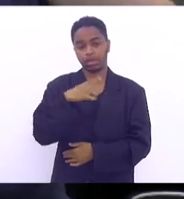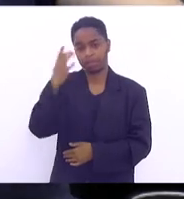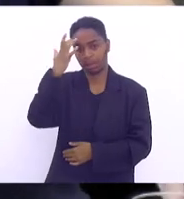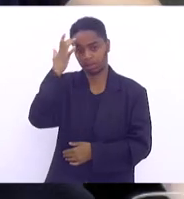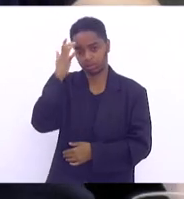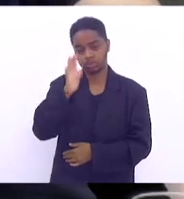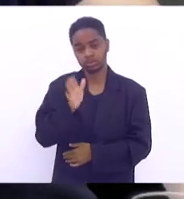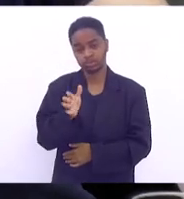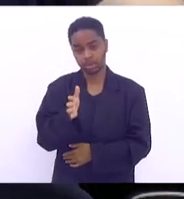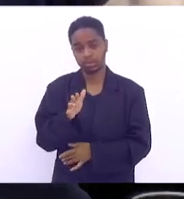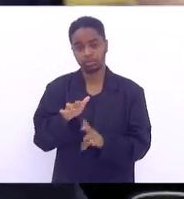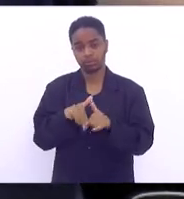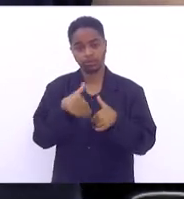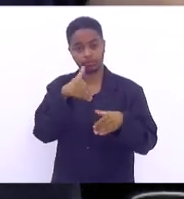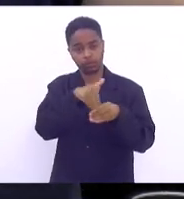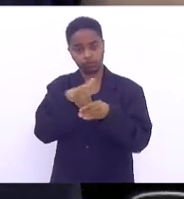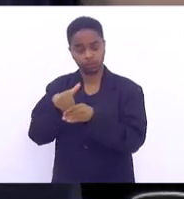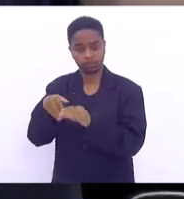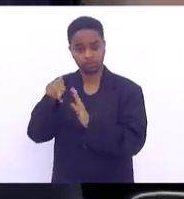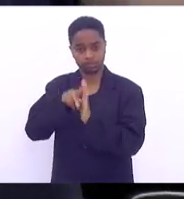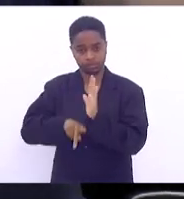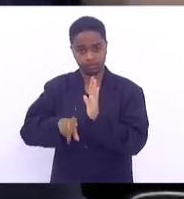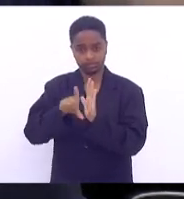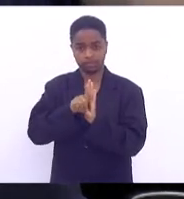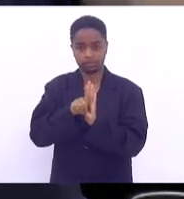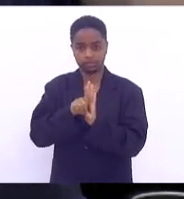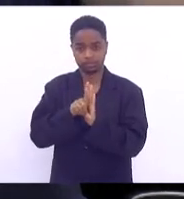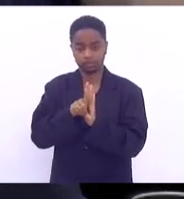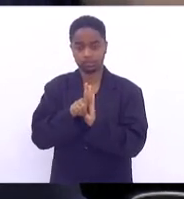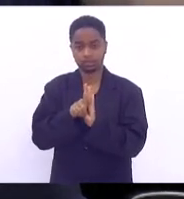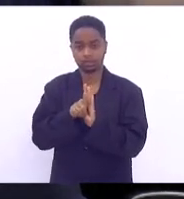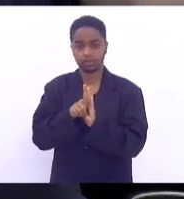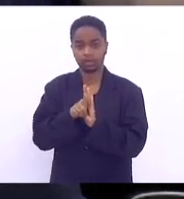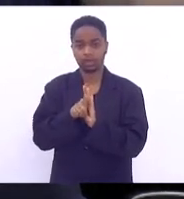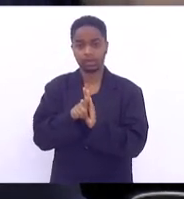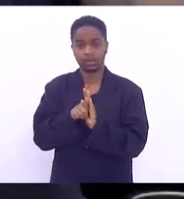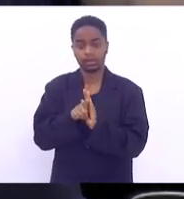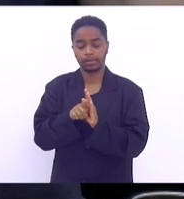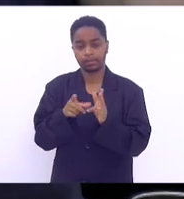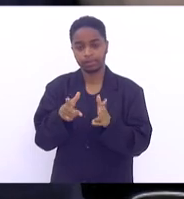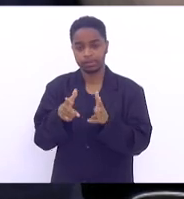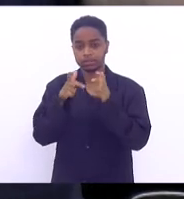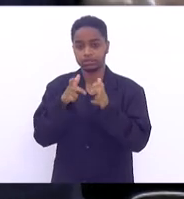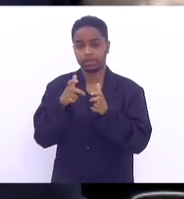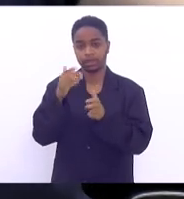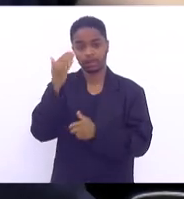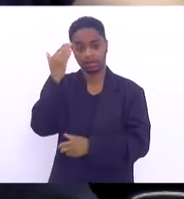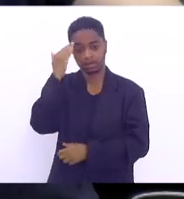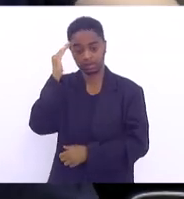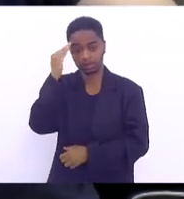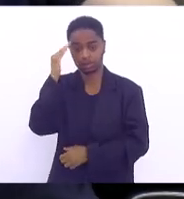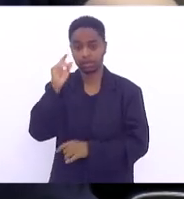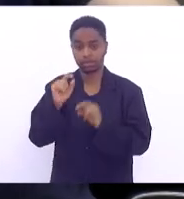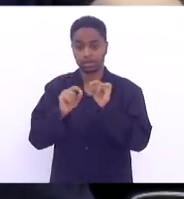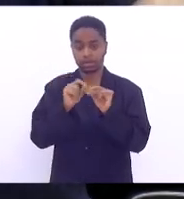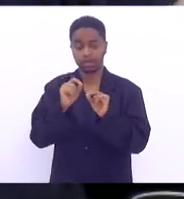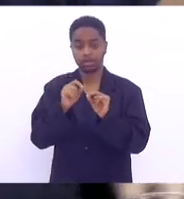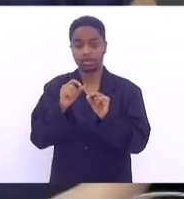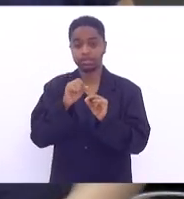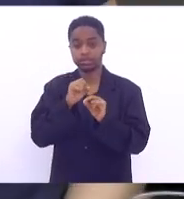de, através da votação desse projeto, simular esse entendimento. Perfeito. De que